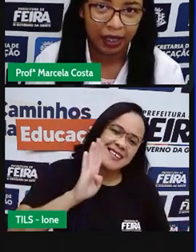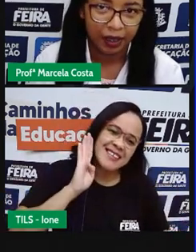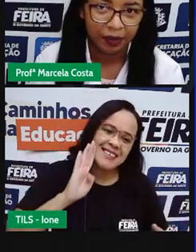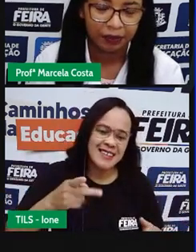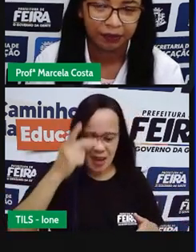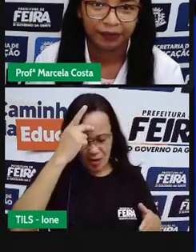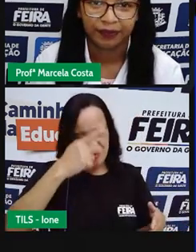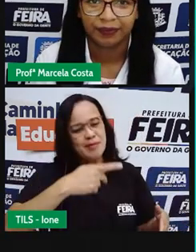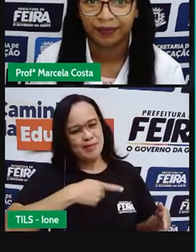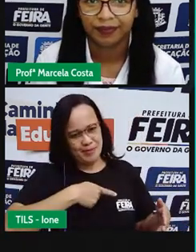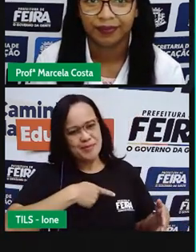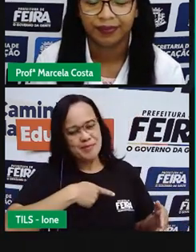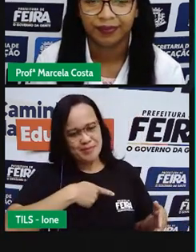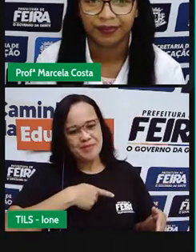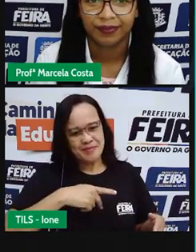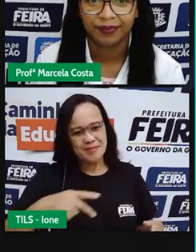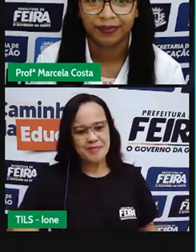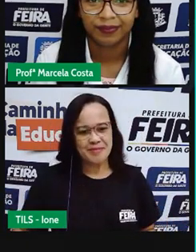Tudo bem fazer alguma coisa legal para você.